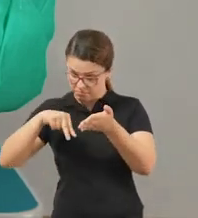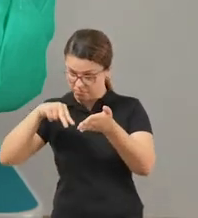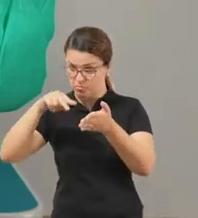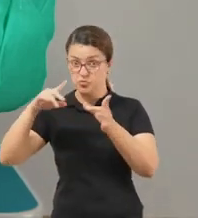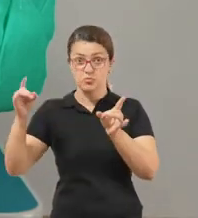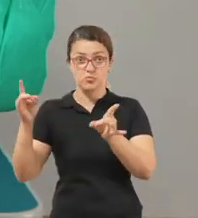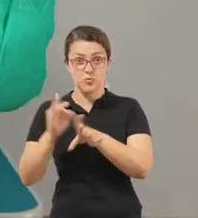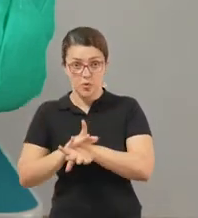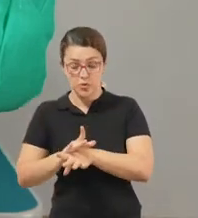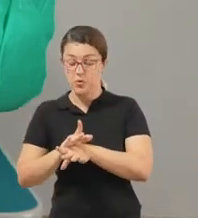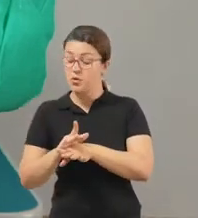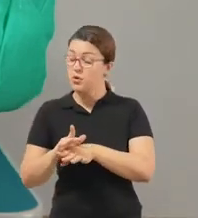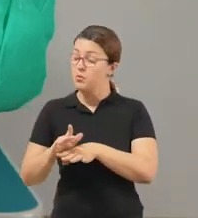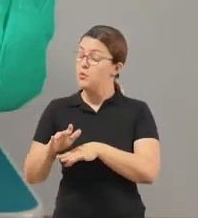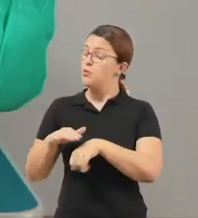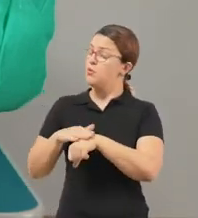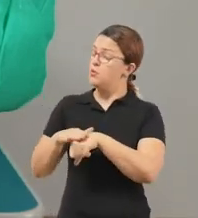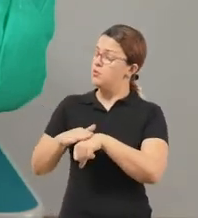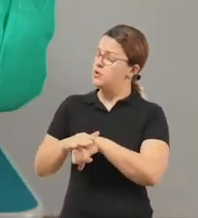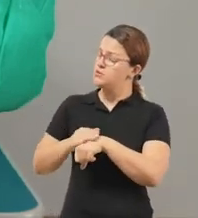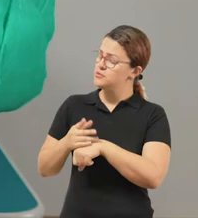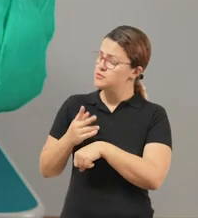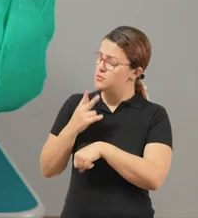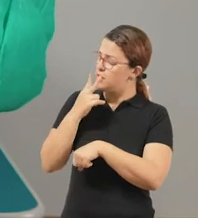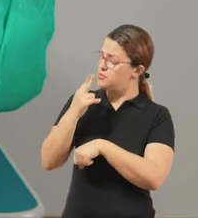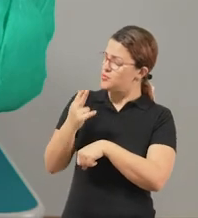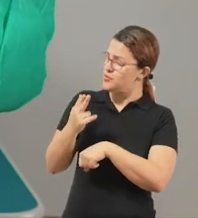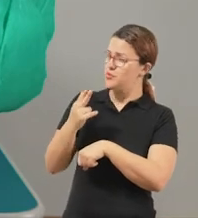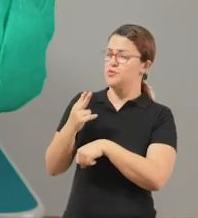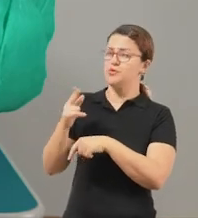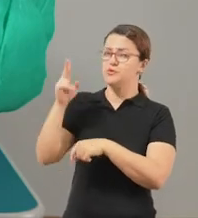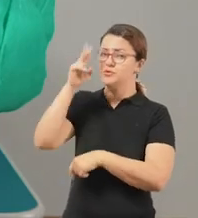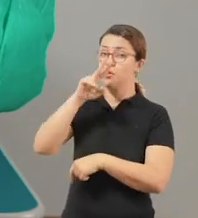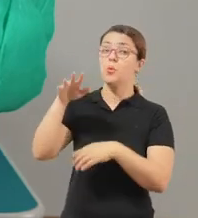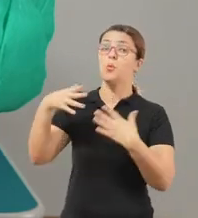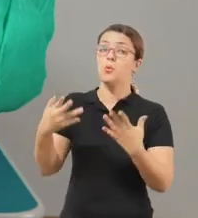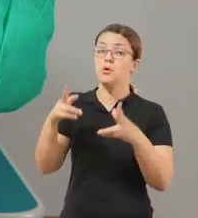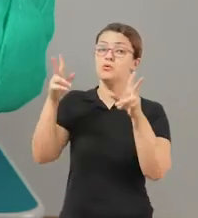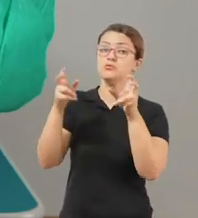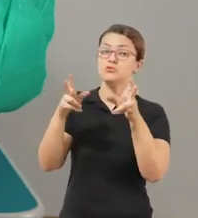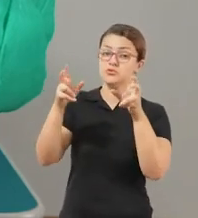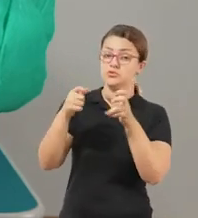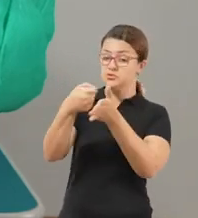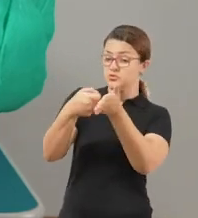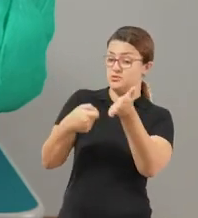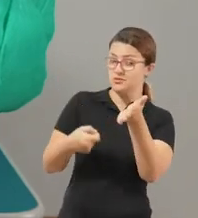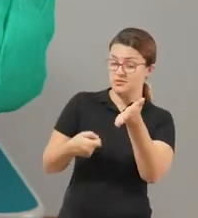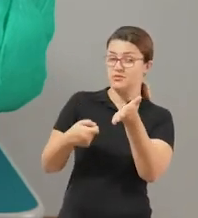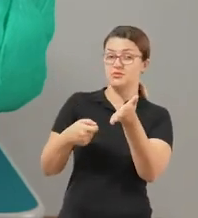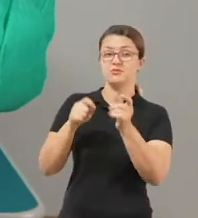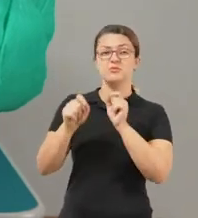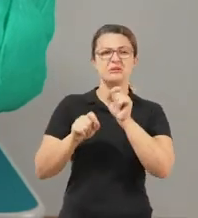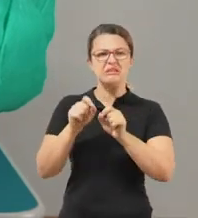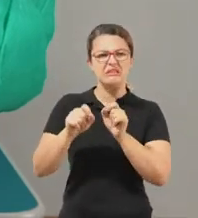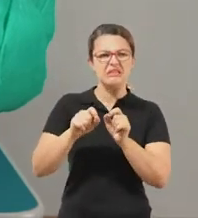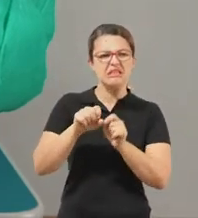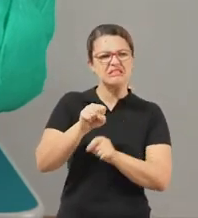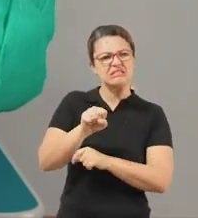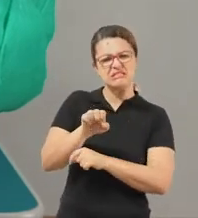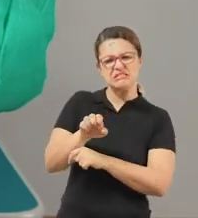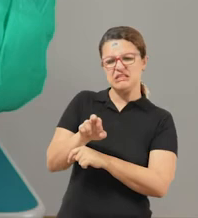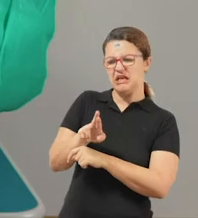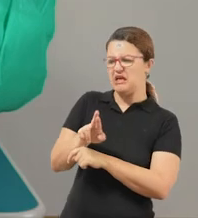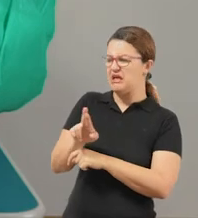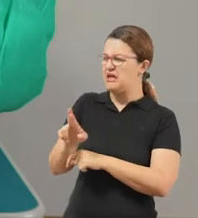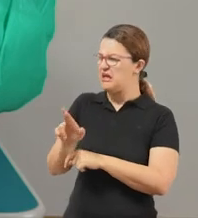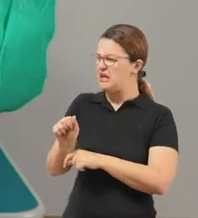criança sobre o que ela achou da história, questione primeiro qual o título do texto, o que é uma